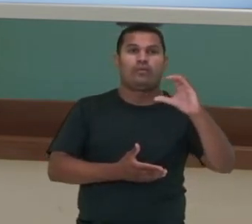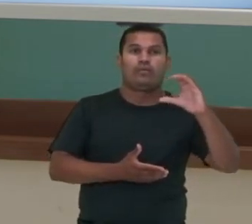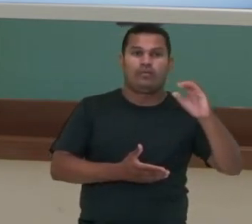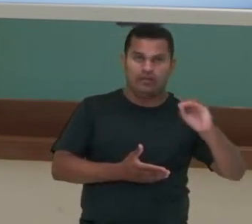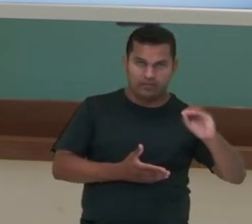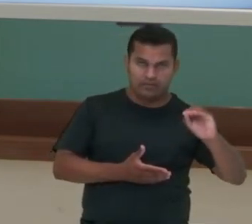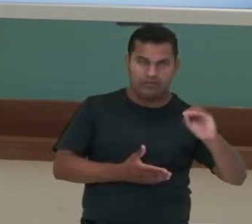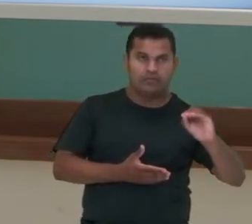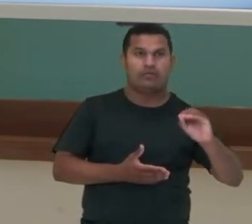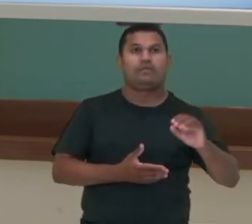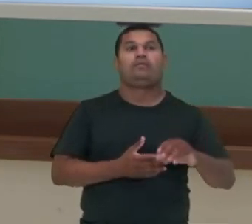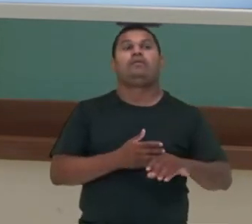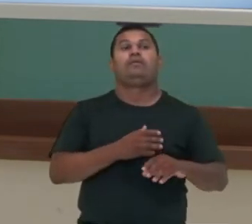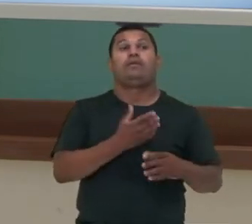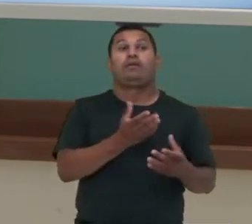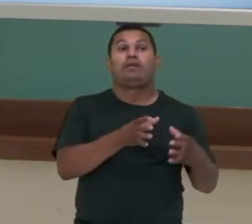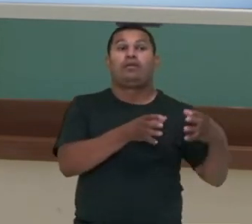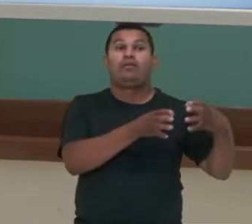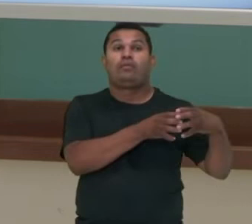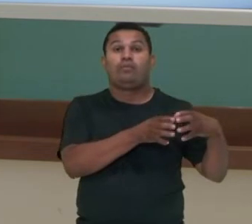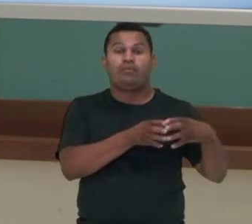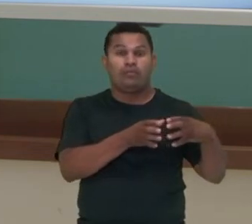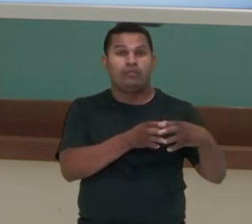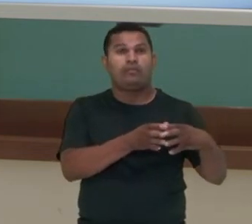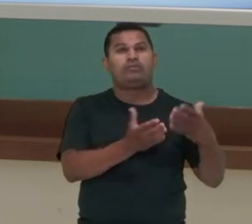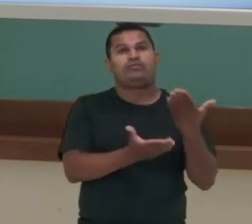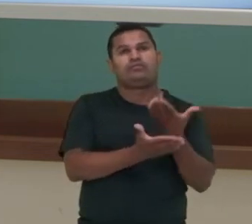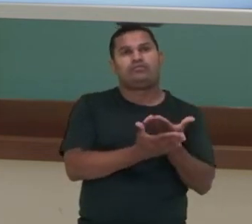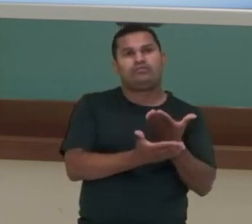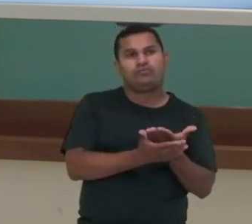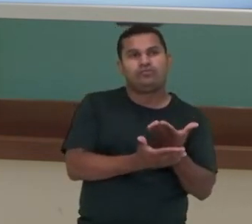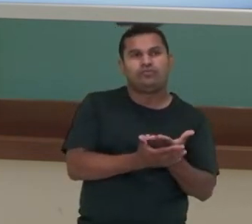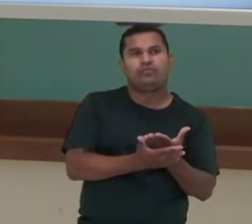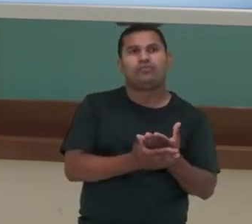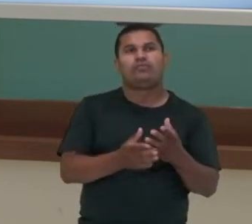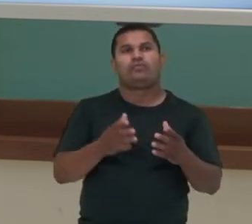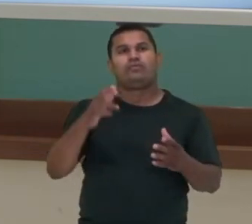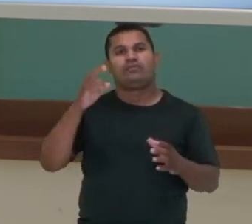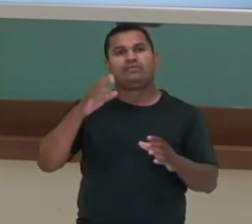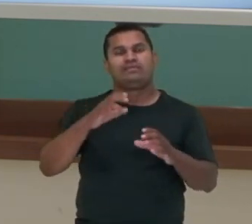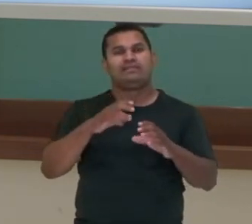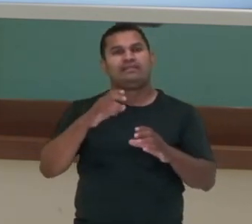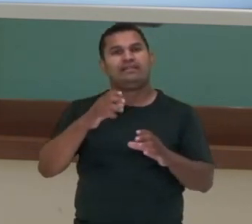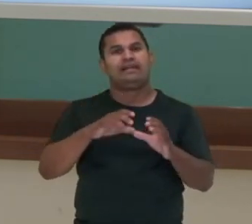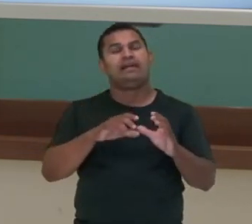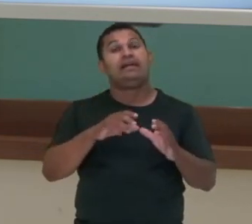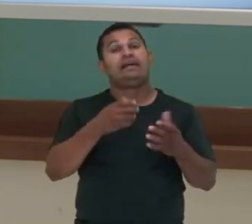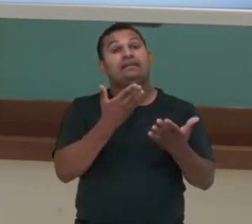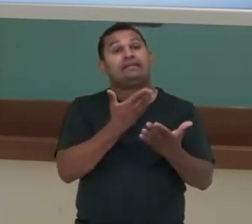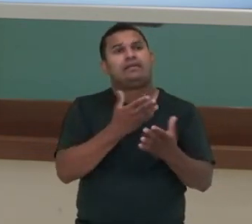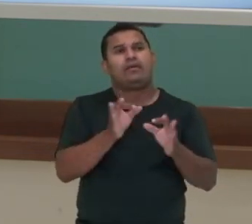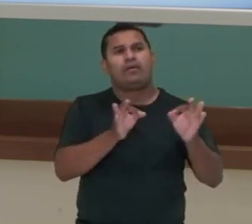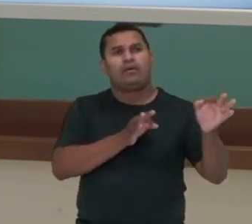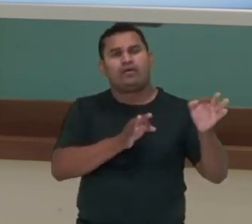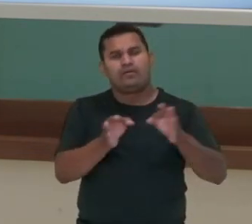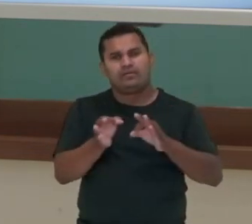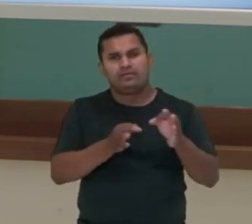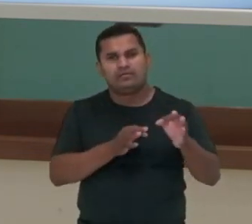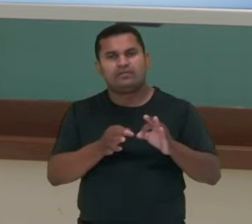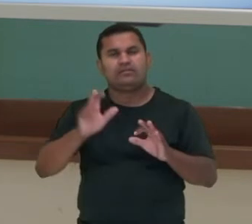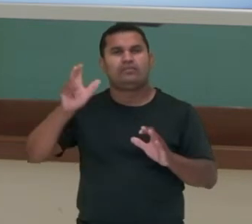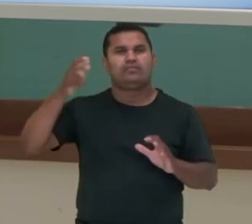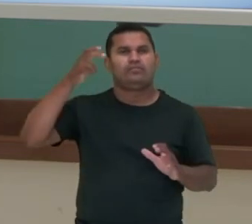de UNESCO, que é um organismo internacional, né? Vamos pensar que é um grupo de pessoas ou